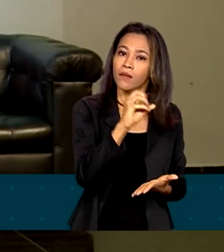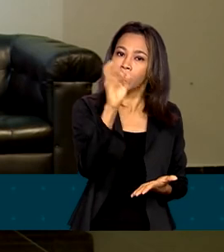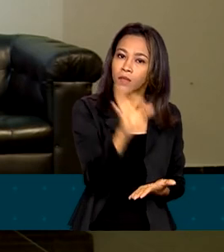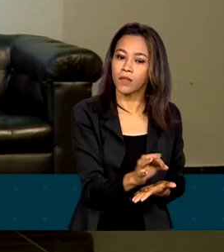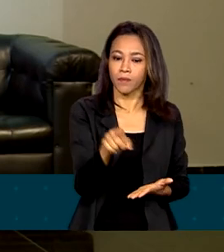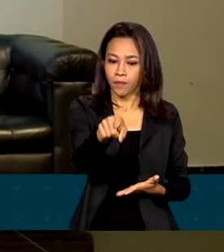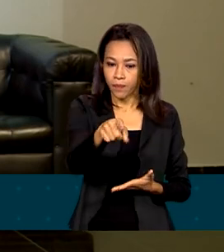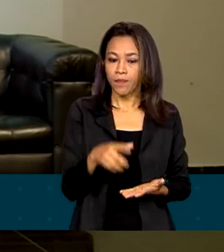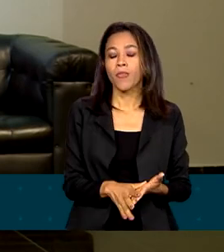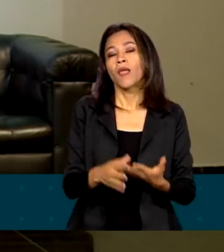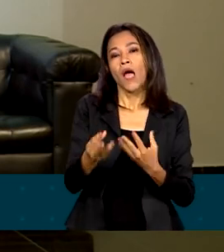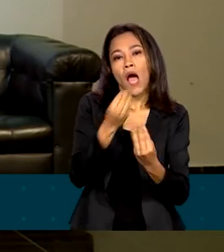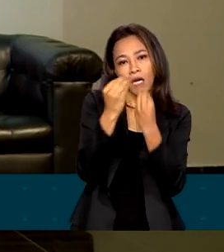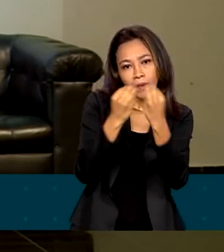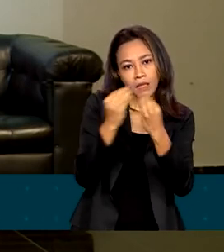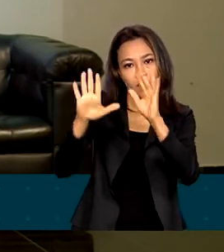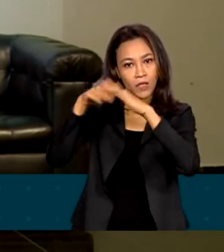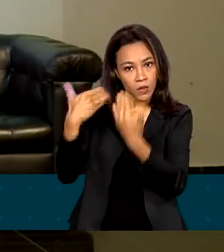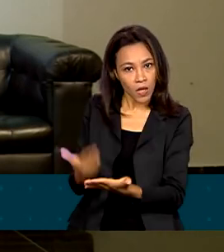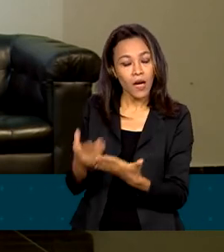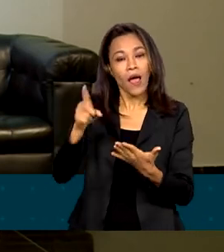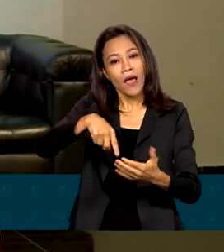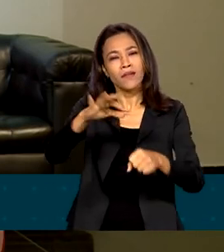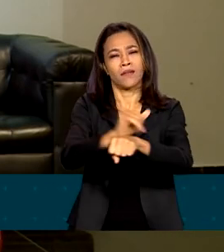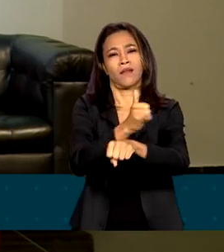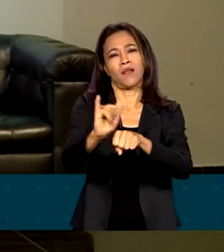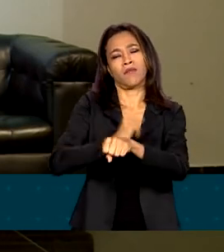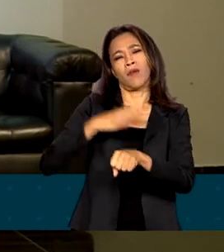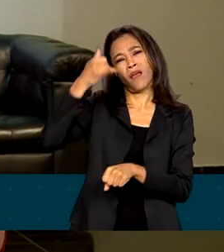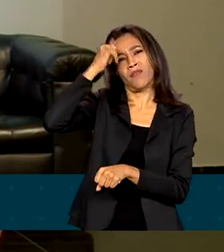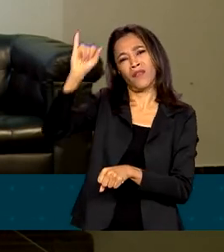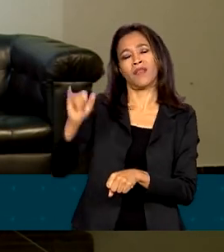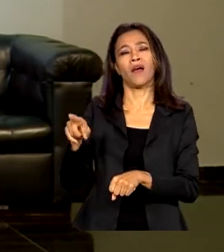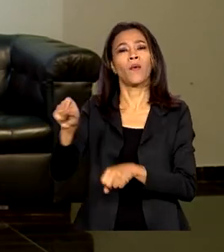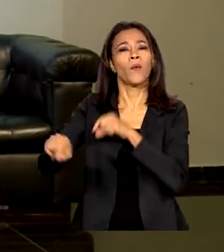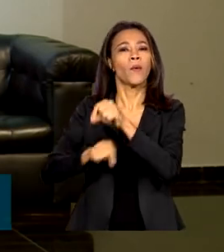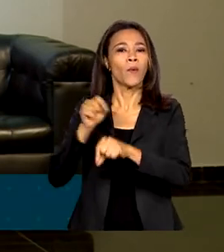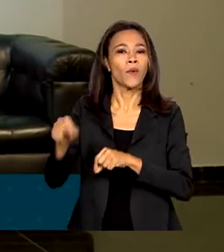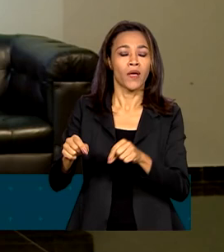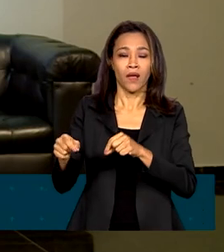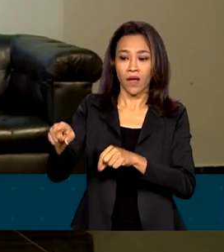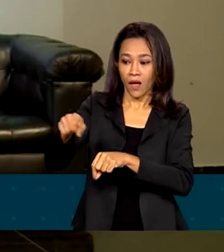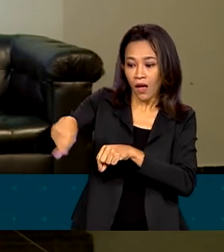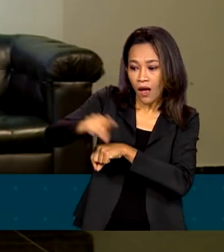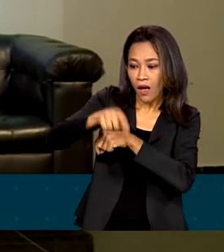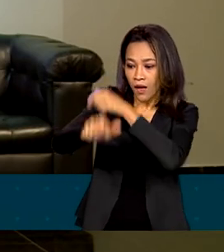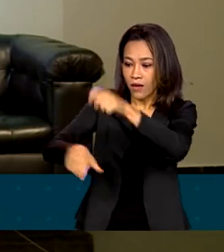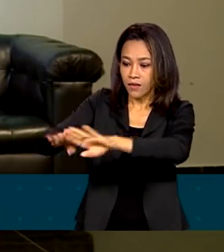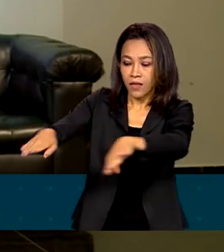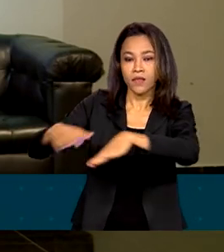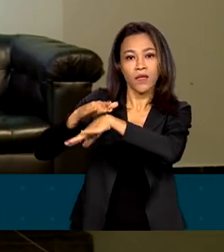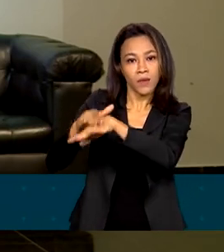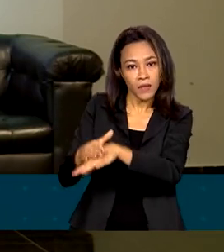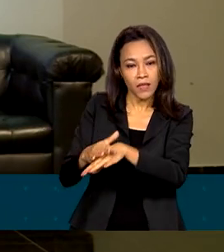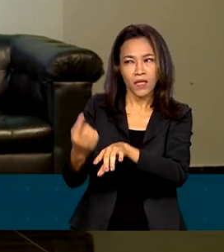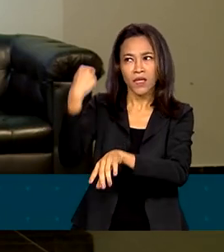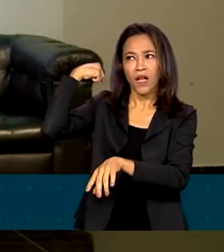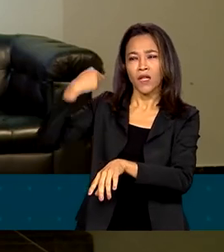uma estratégia para se evitar o adoecimento de crianças e adolescentes. Segundo o Ministério da Saúde, em